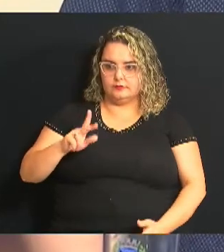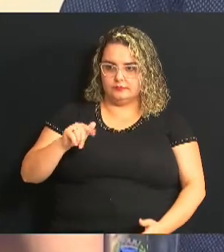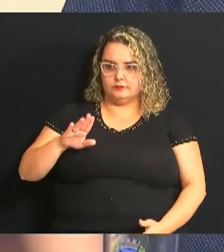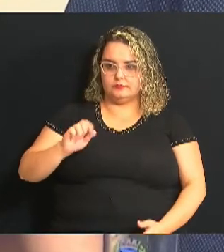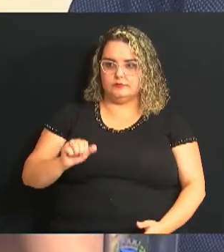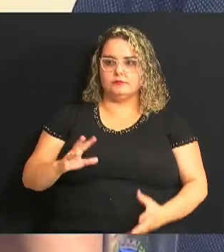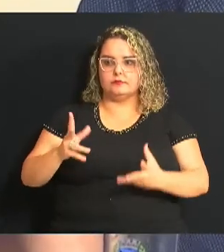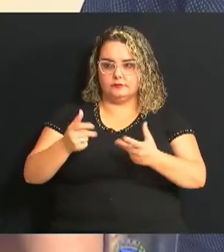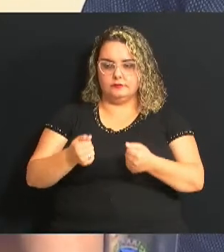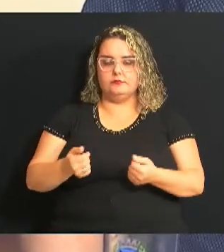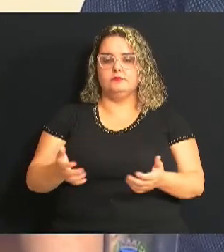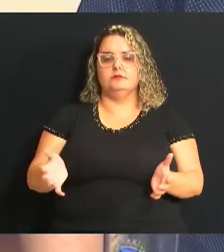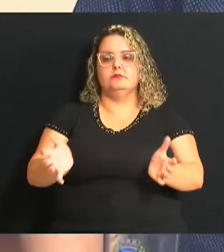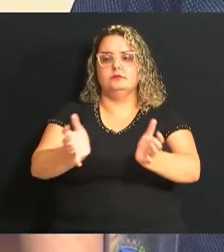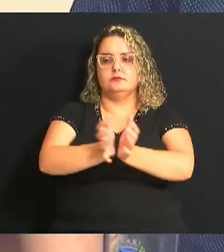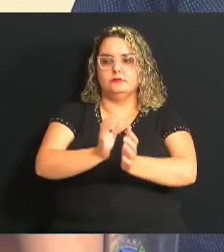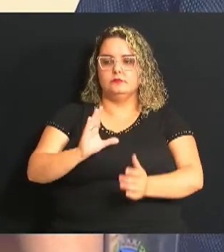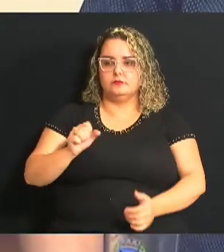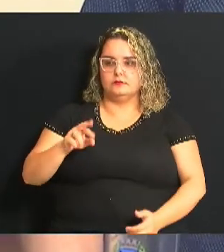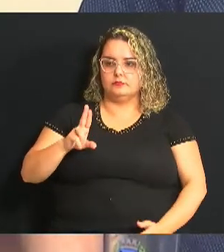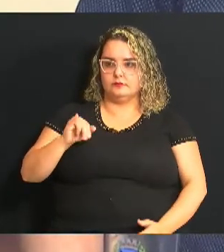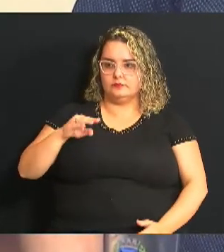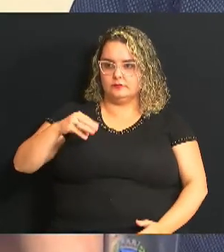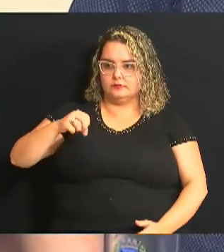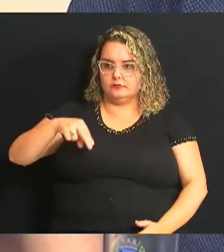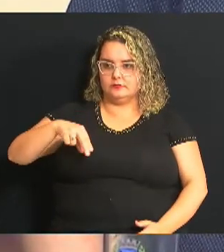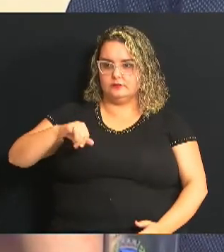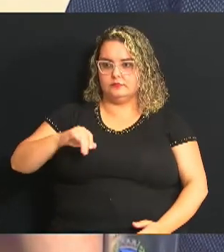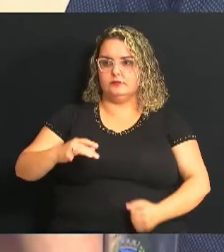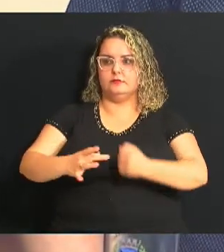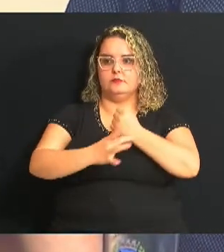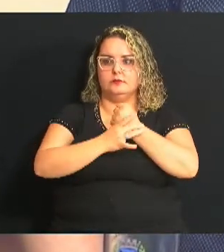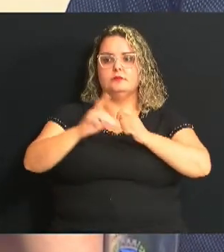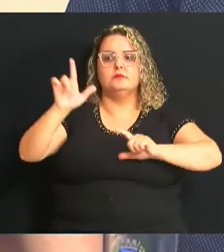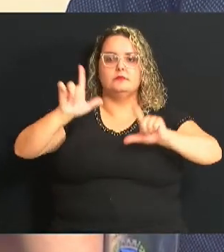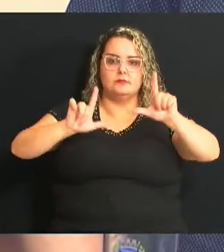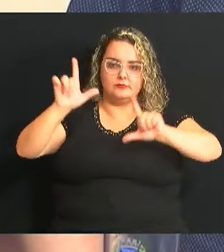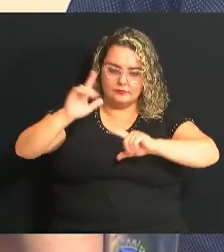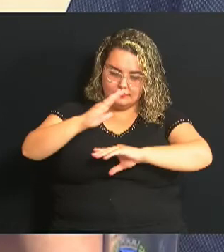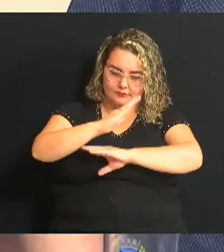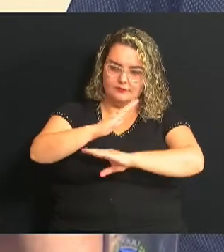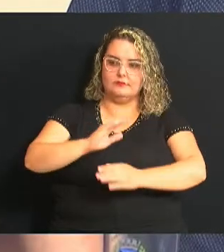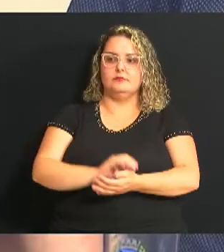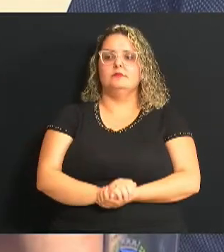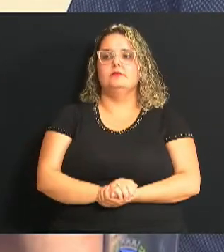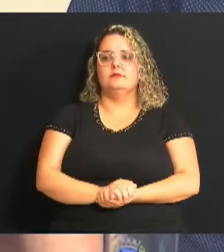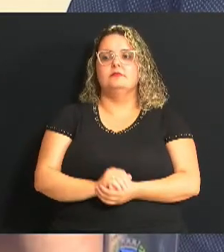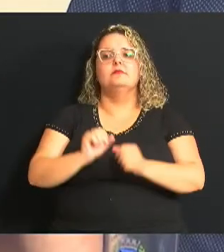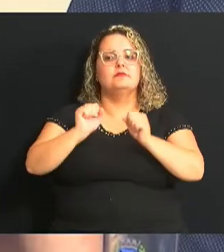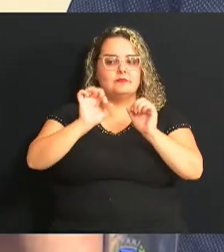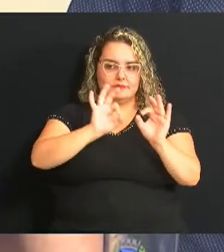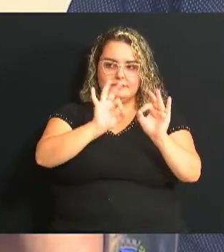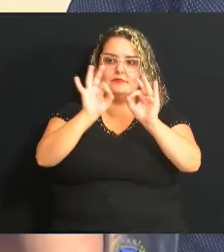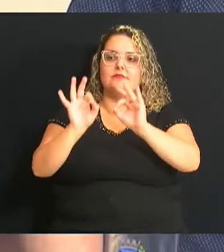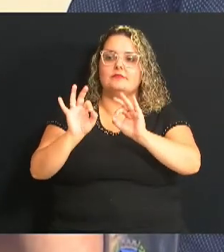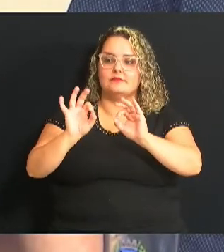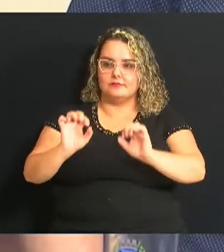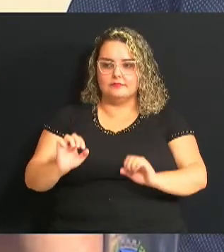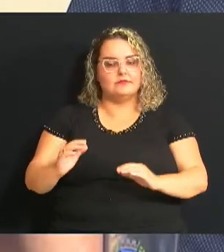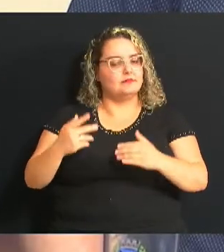equipe aqui do cerimonial, segurança, TV Câmara. Você poderá assistir essa sessão na sua